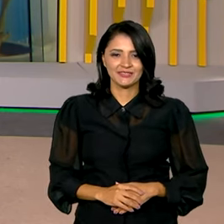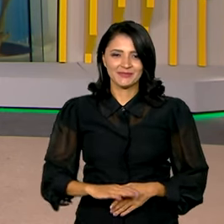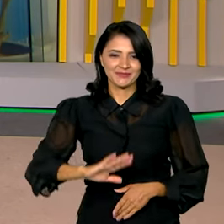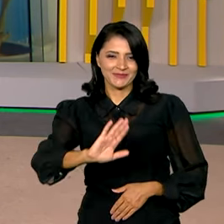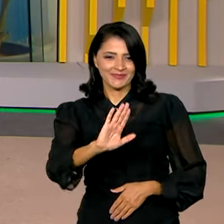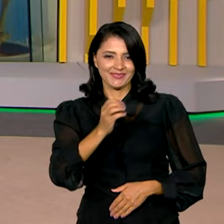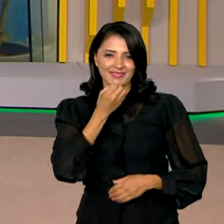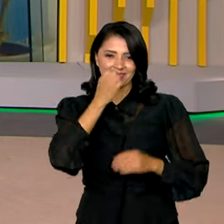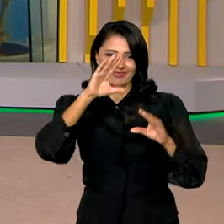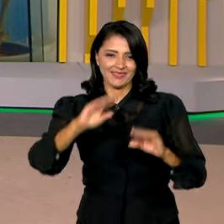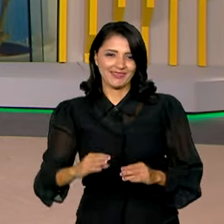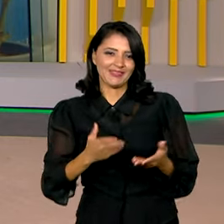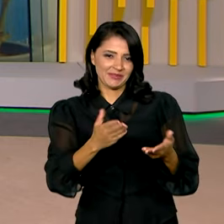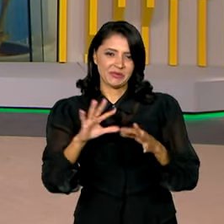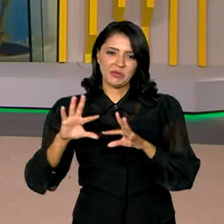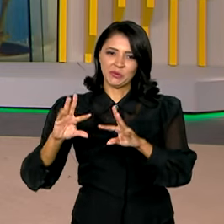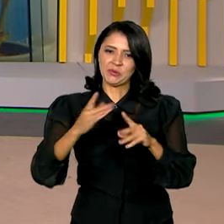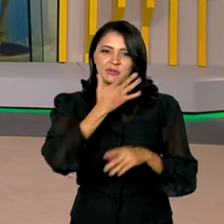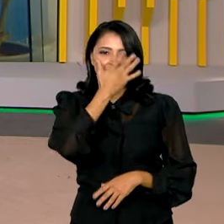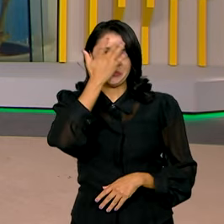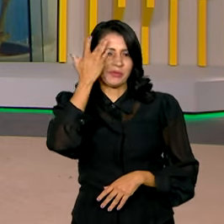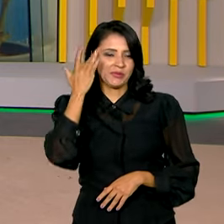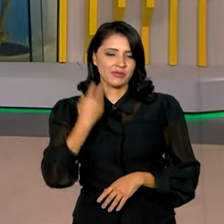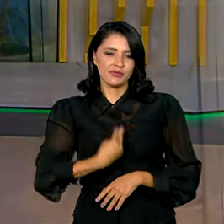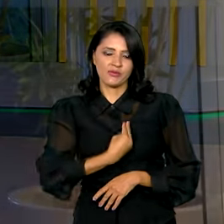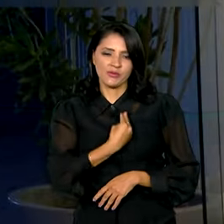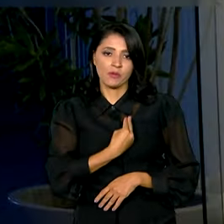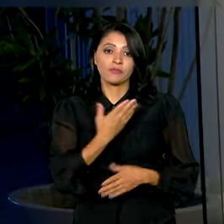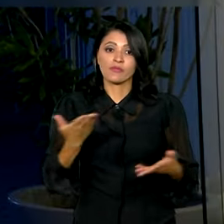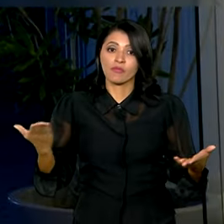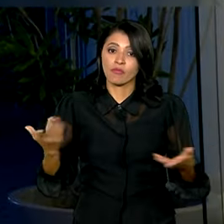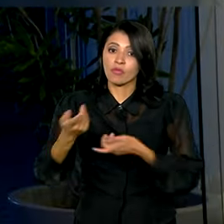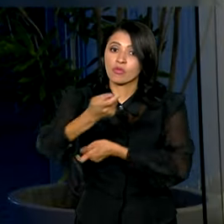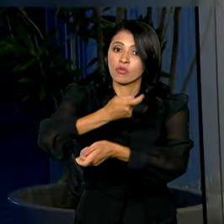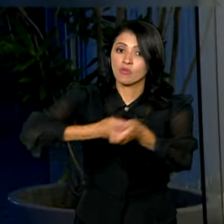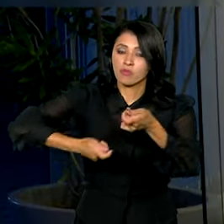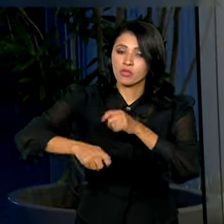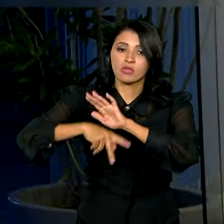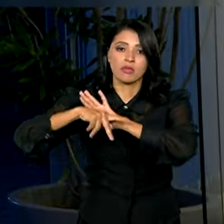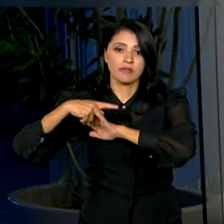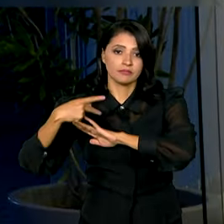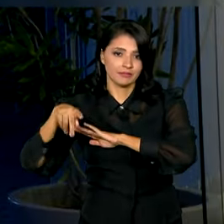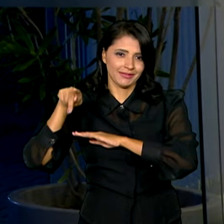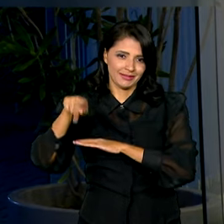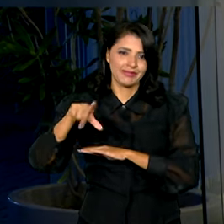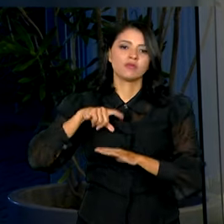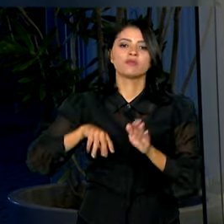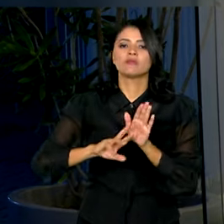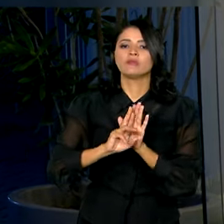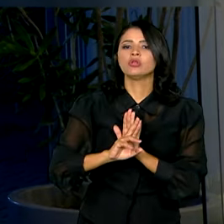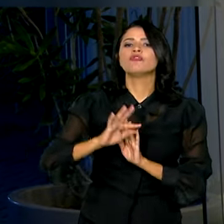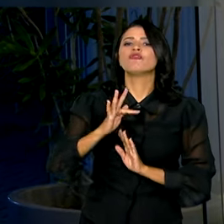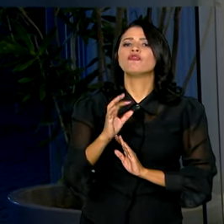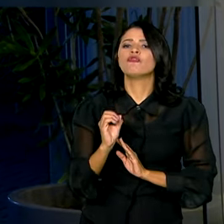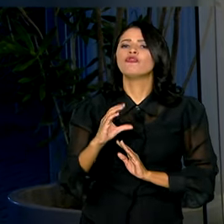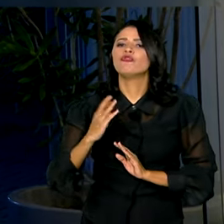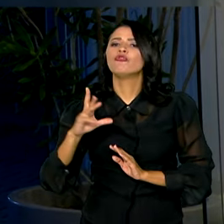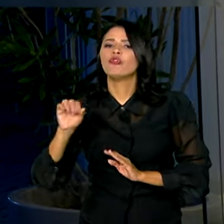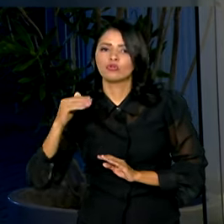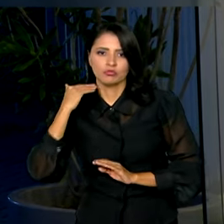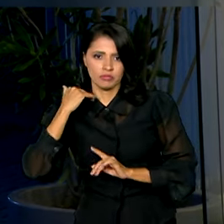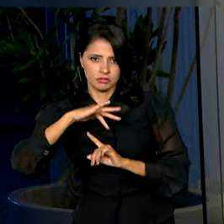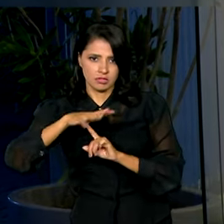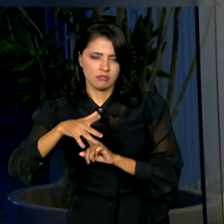Oi, Gabriela, boa noite a você e a todo mundo que está com a gente. Agora, os economistas ouvidos pelo Boletim Focus do Banco Central acreditam que a inflação,